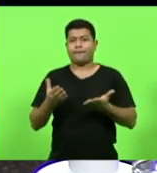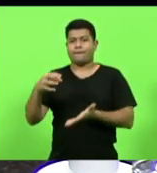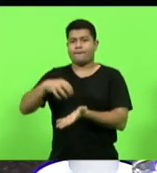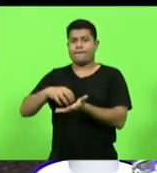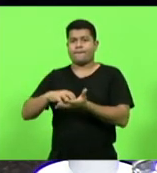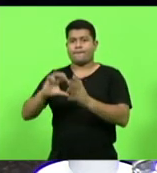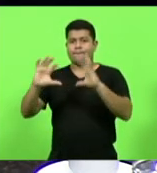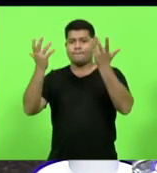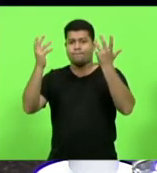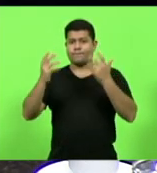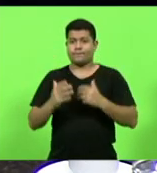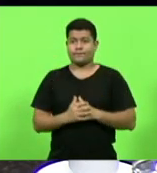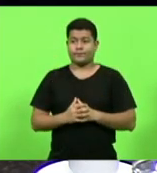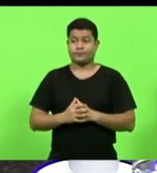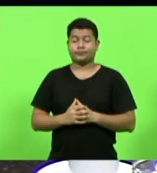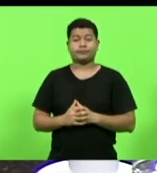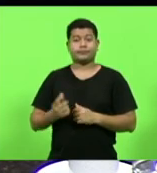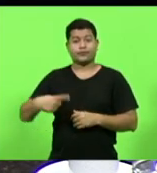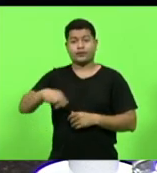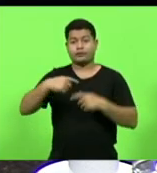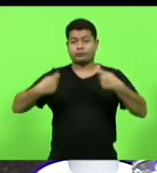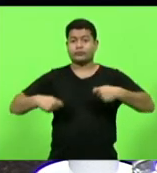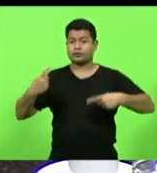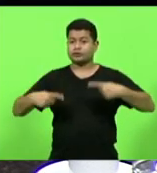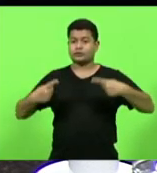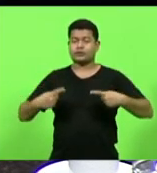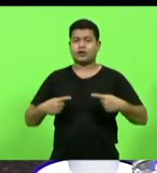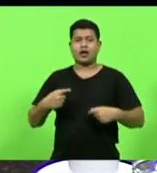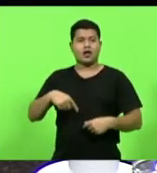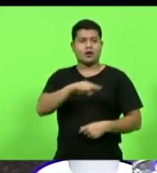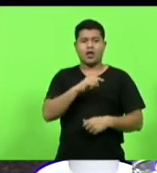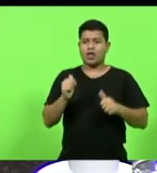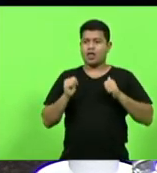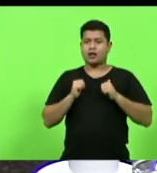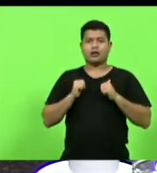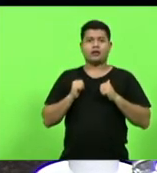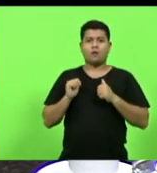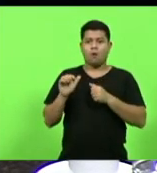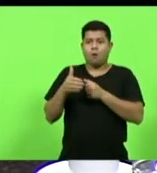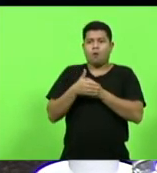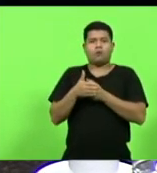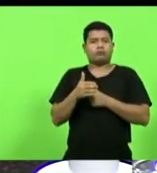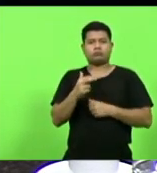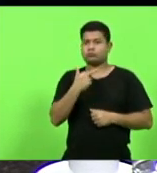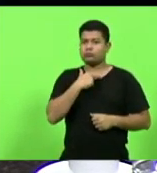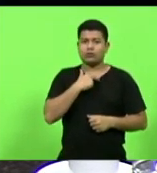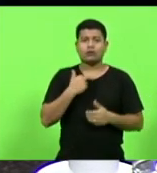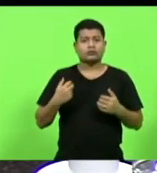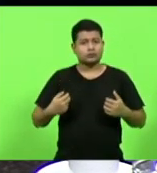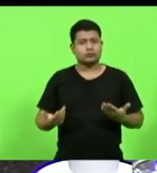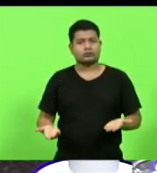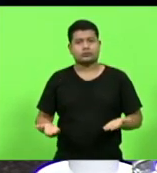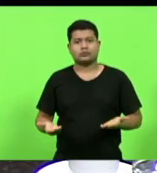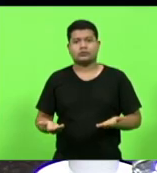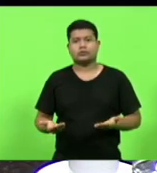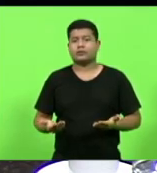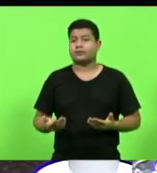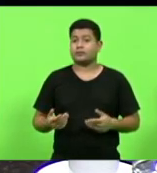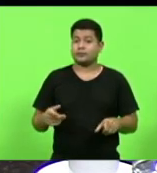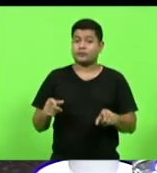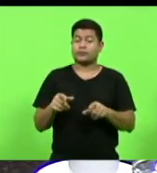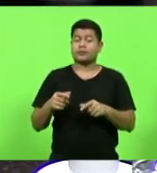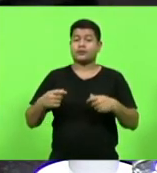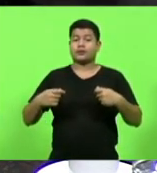Camboriú. Palavra, temos que discutir, a Assembleia não pode se esconder disso. E mais, depois de ter sido